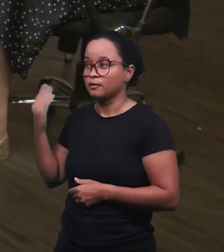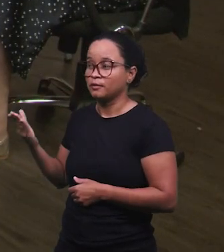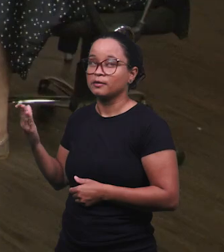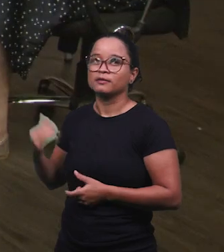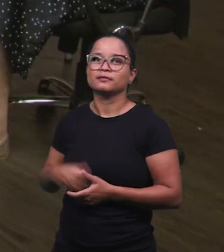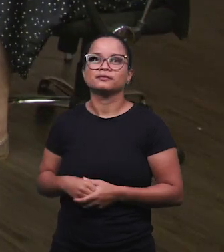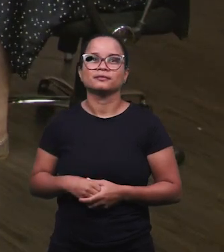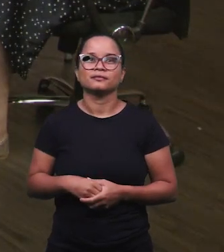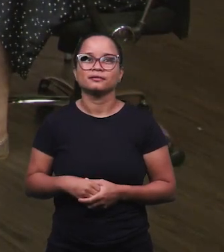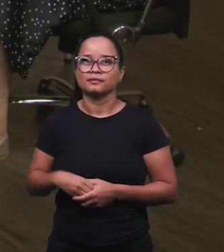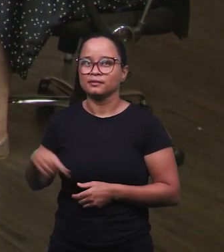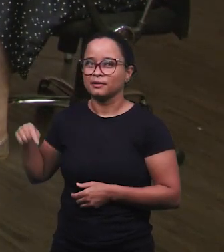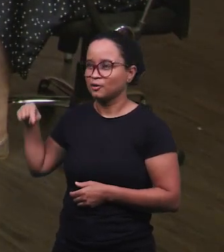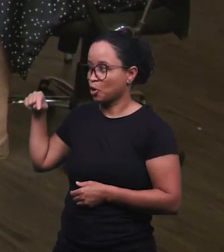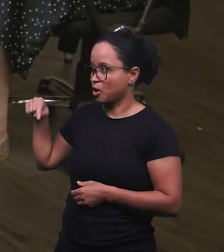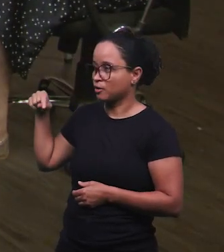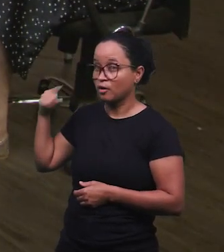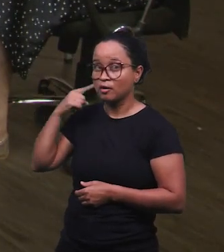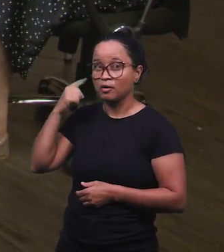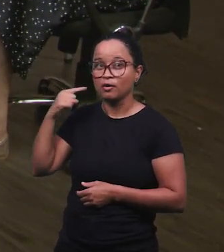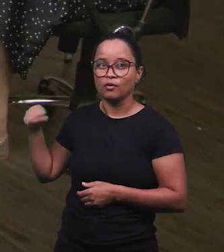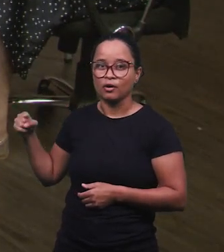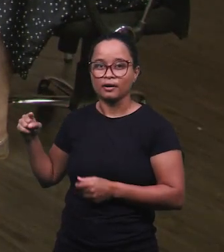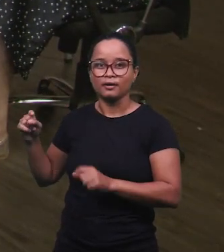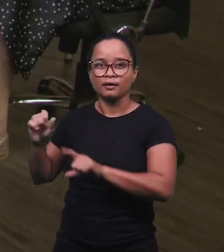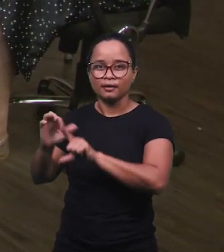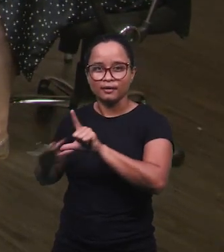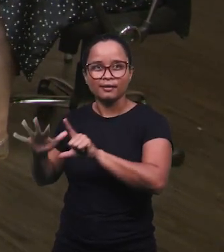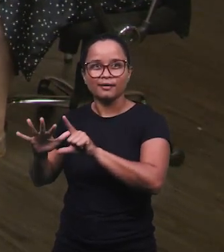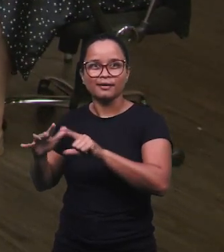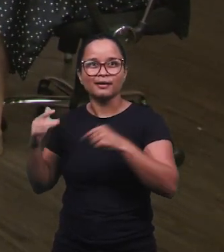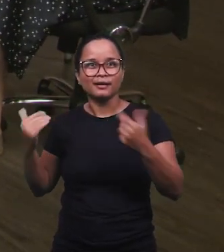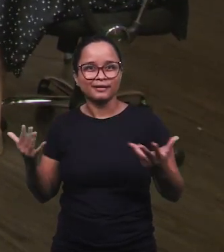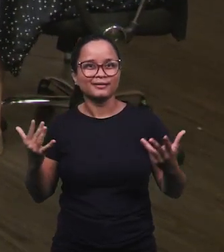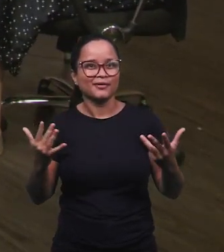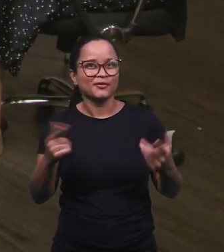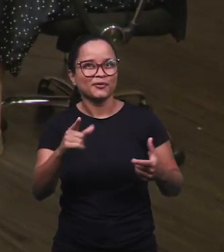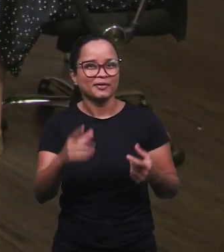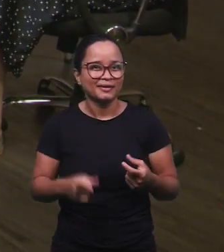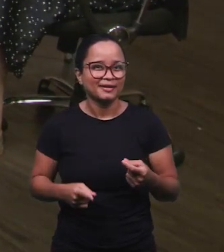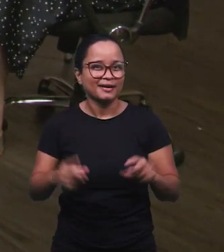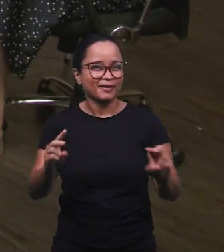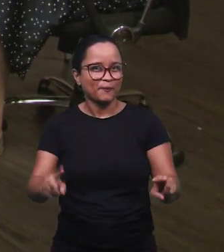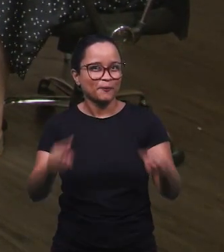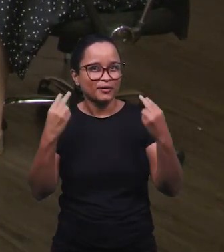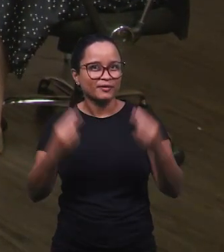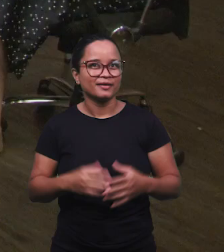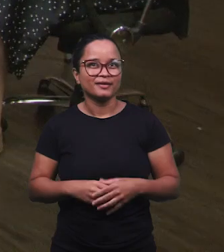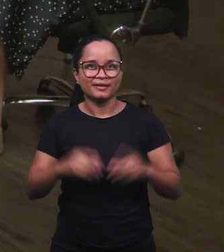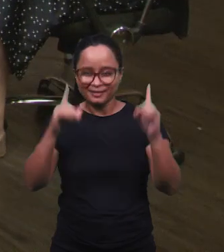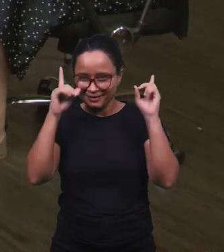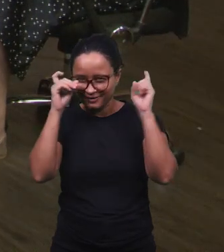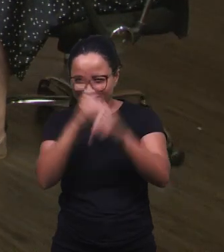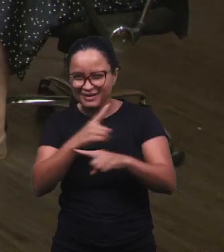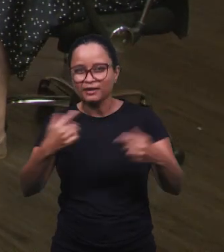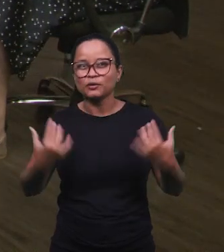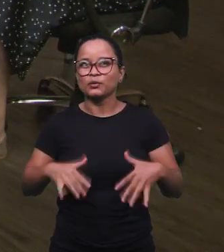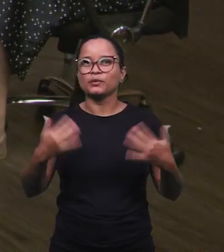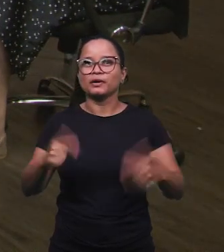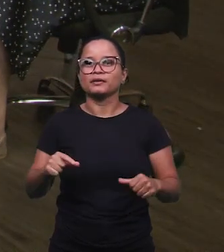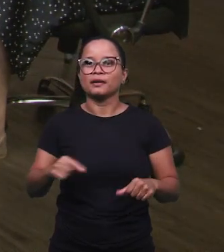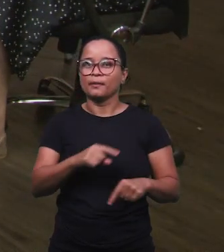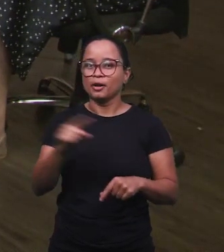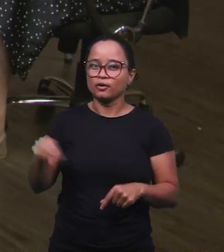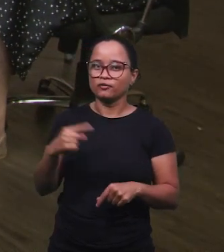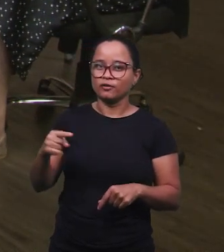Aqui o QR Code aqui, ó. Nesse lugarzinho aqui está o QR Code. Olha só, deixa eu falar uma coisa para você que está assistindo. É uma dificuldade para a gente